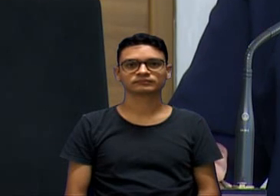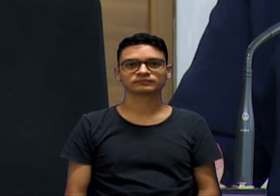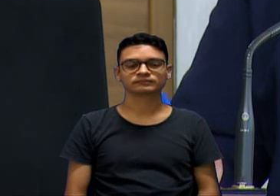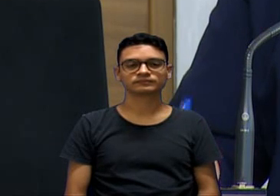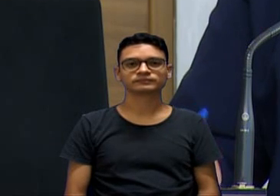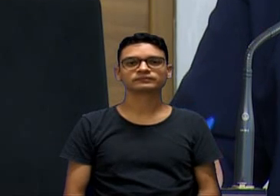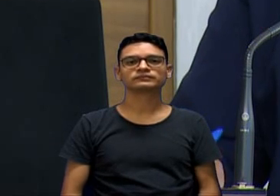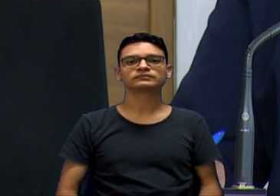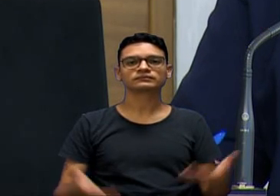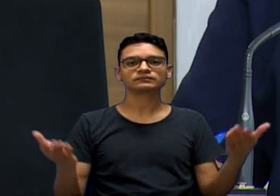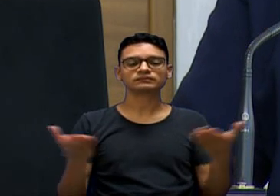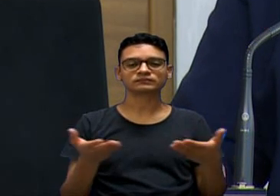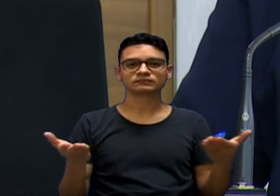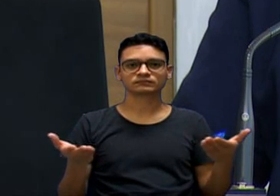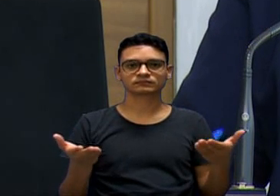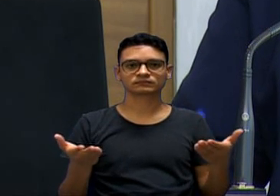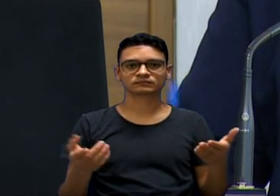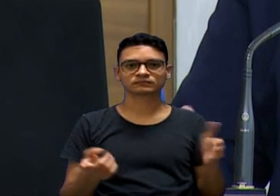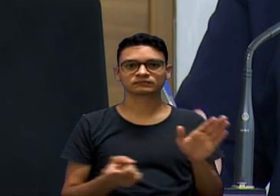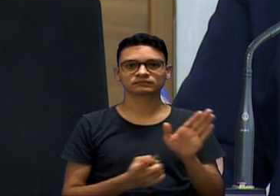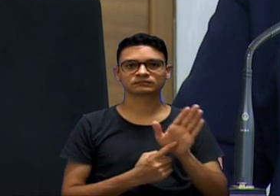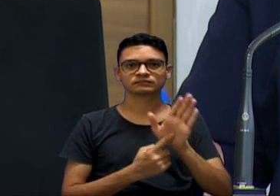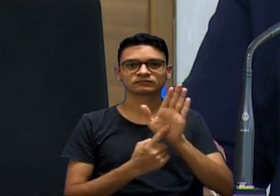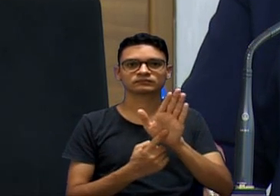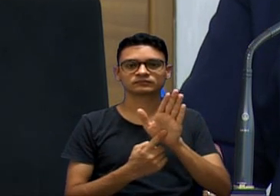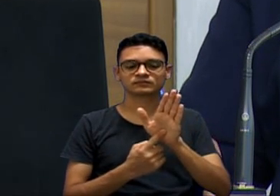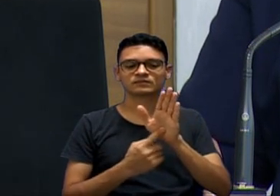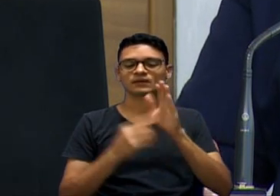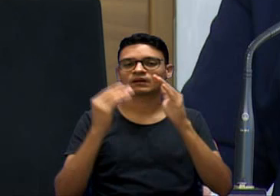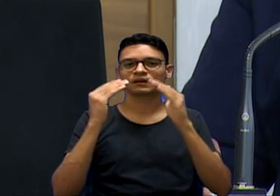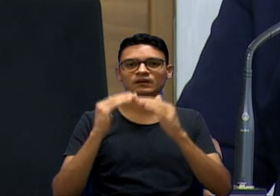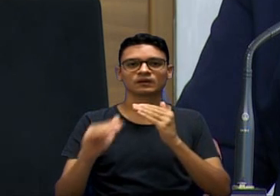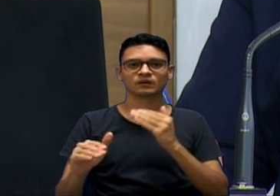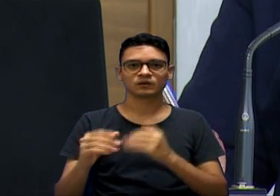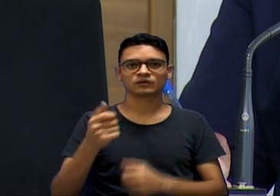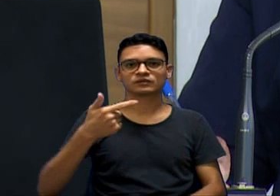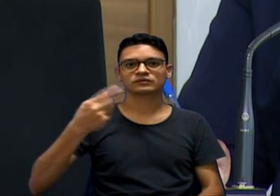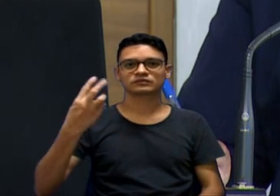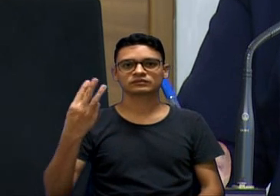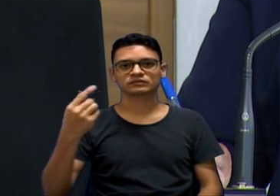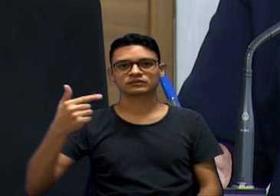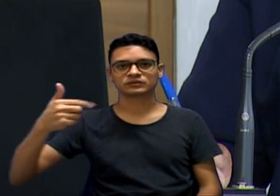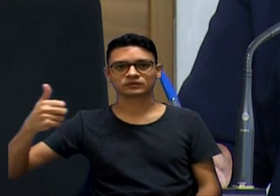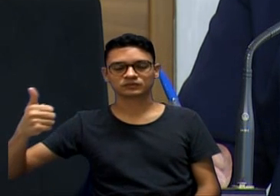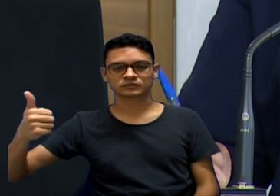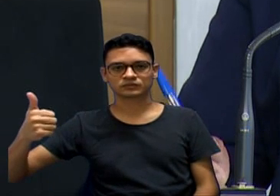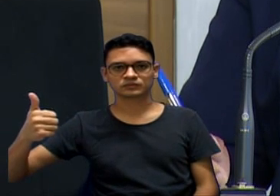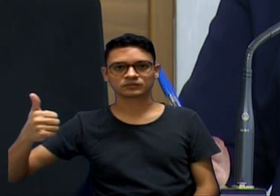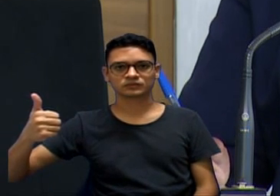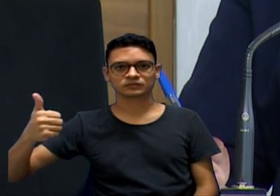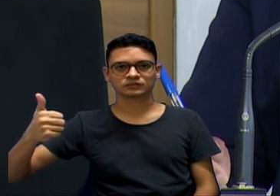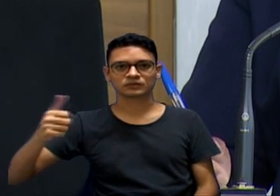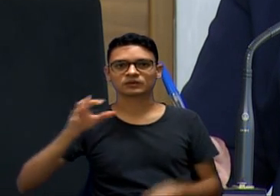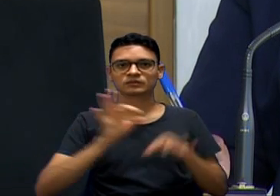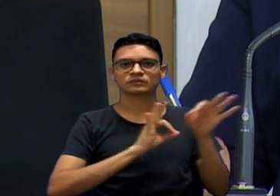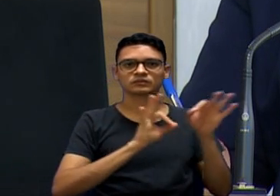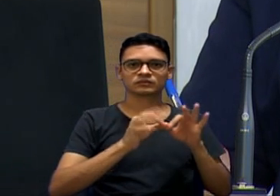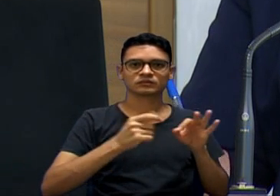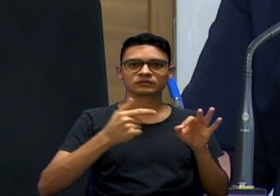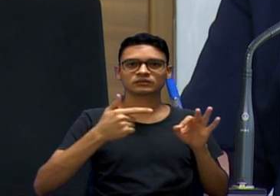Eu coloco em veto total 2321 ao projeto de